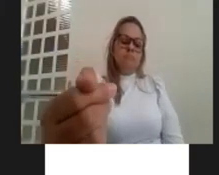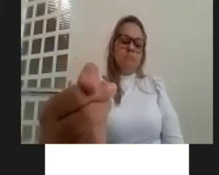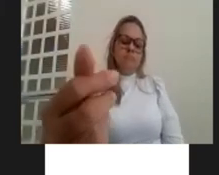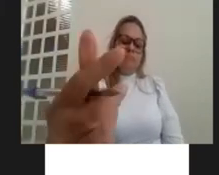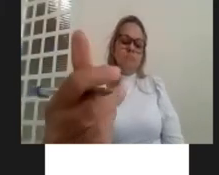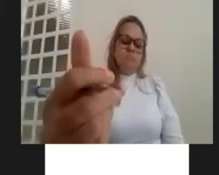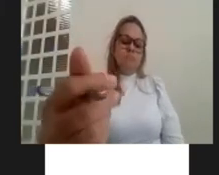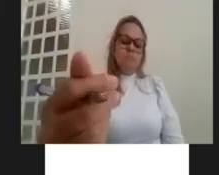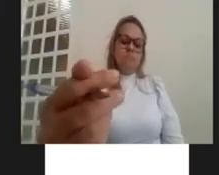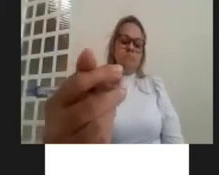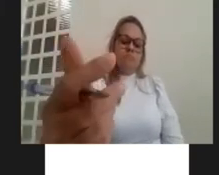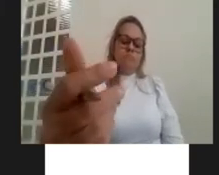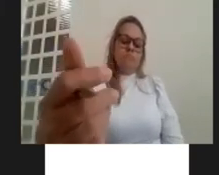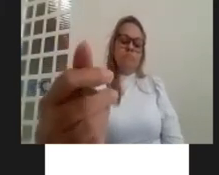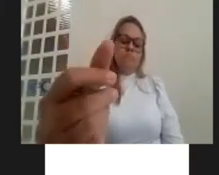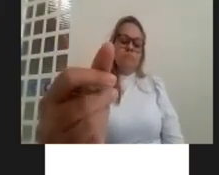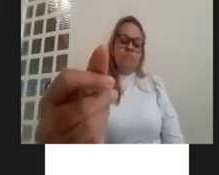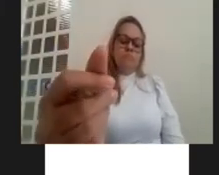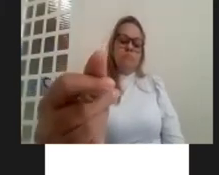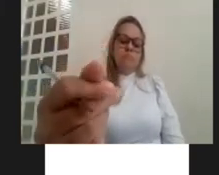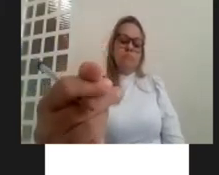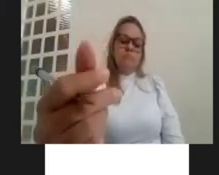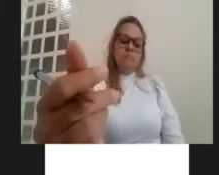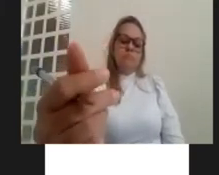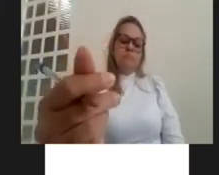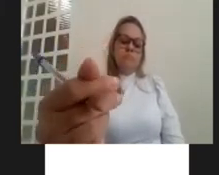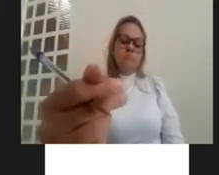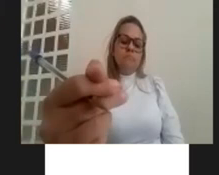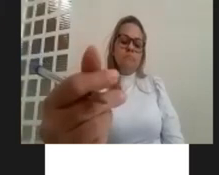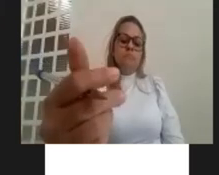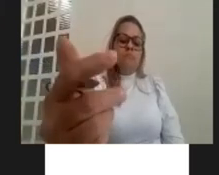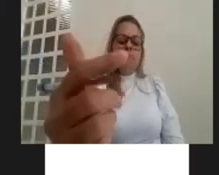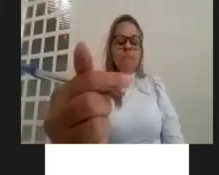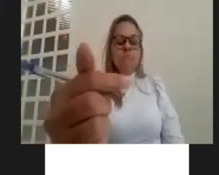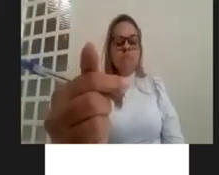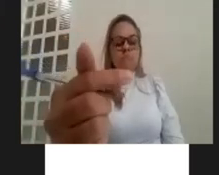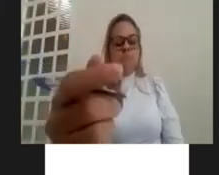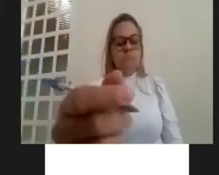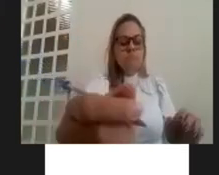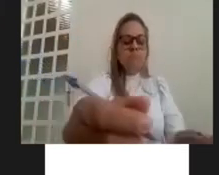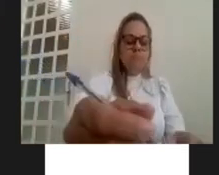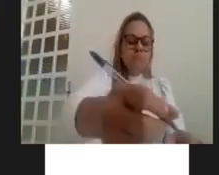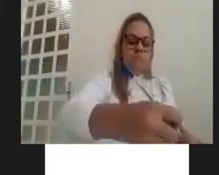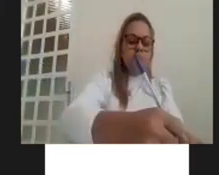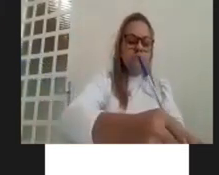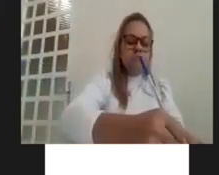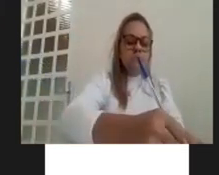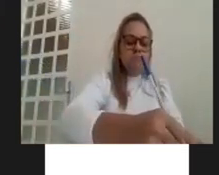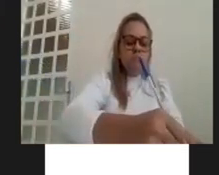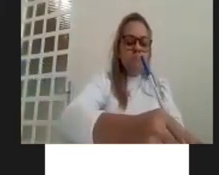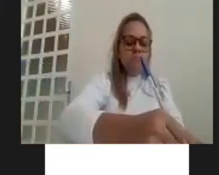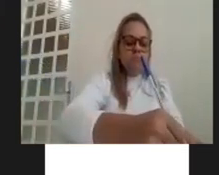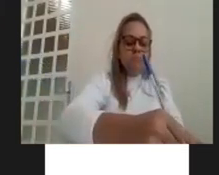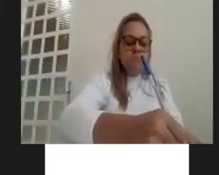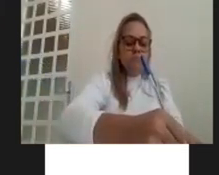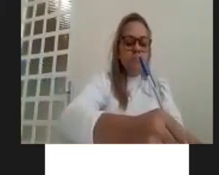ela parou de ir no médico, porque ela ia tanto no médico e os médicos falavam que ela ia morrer, que ela, tipo, ela acreditou nisso e, tipo, largou a vida, mas só que está aqui